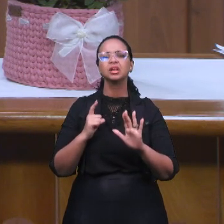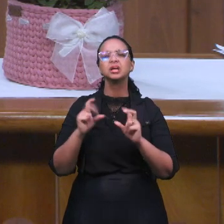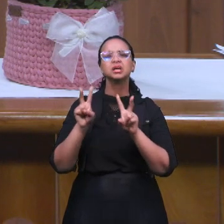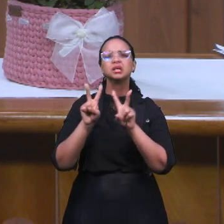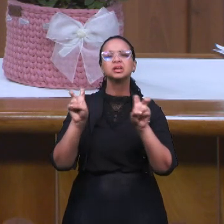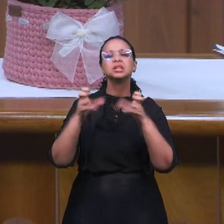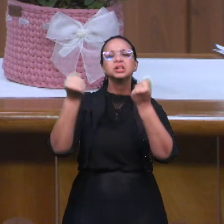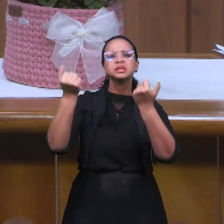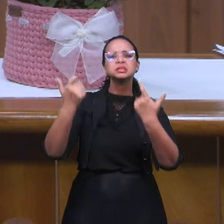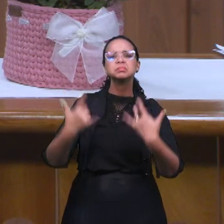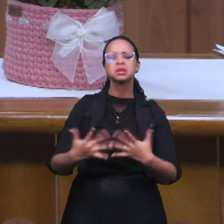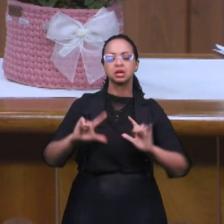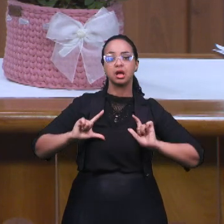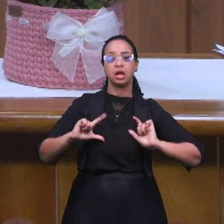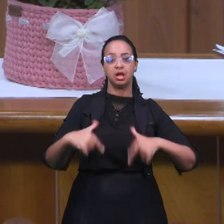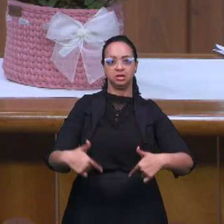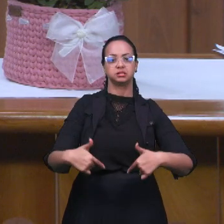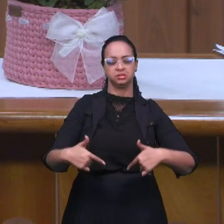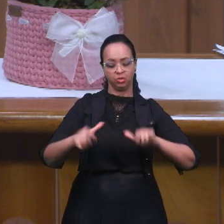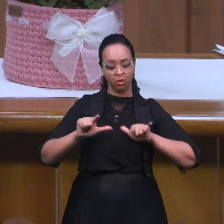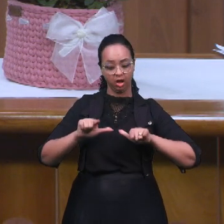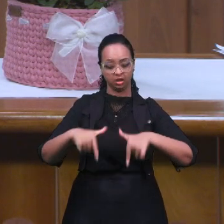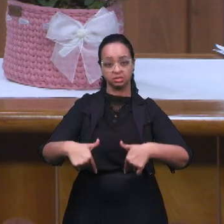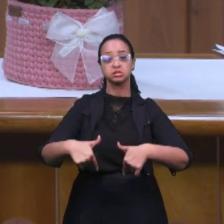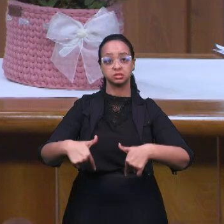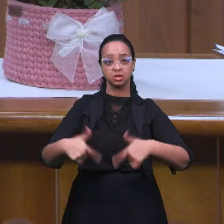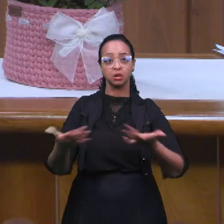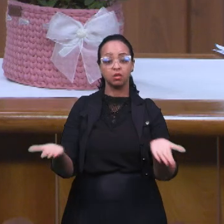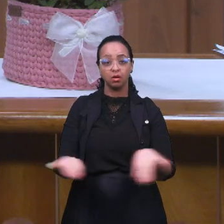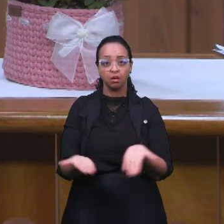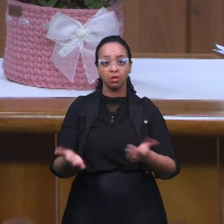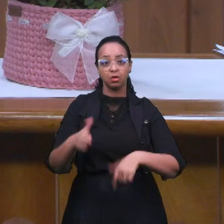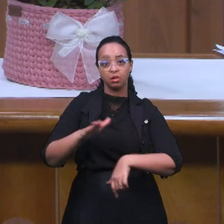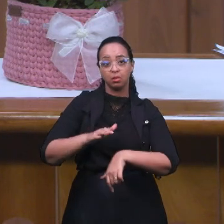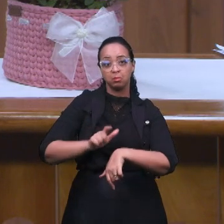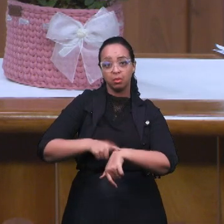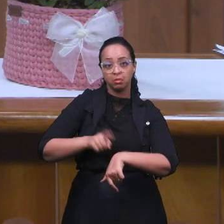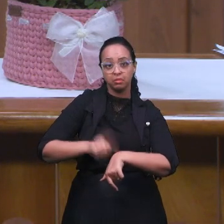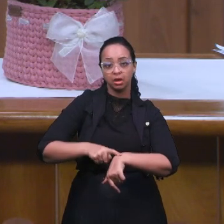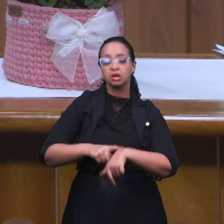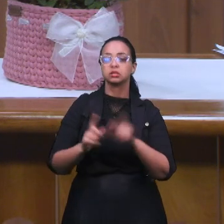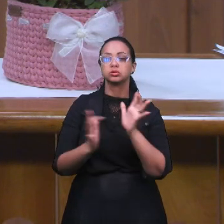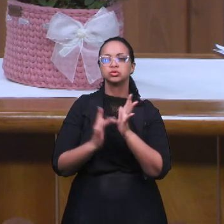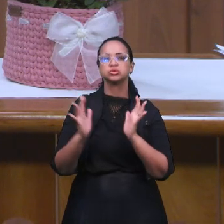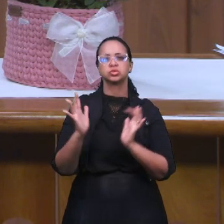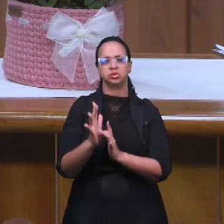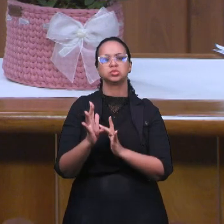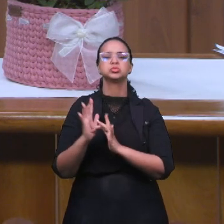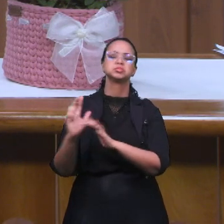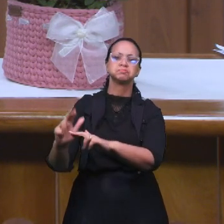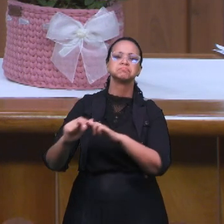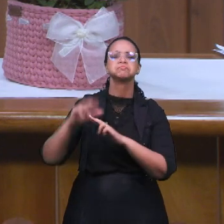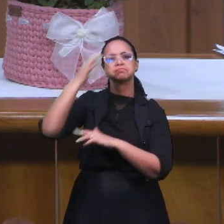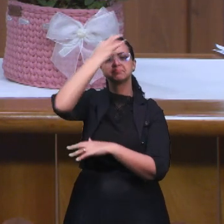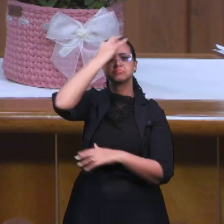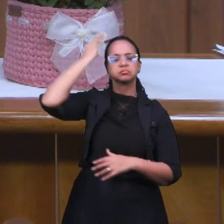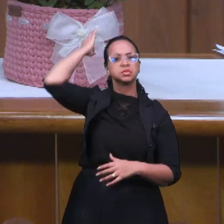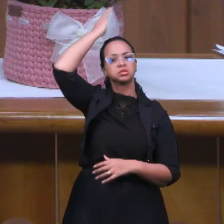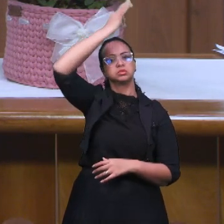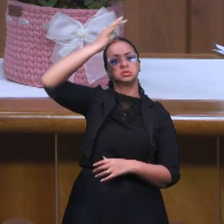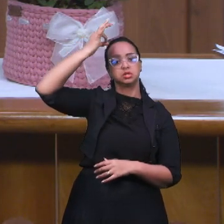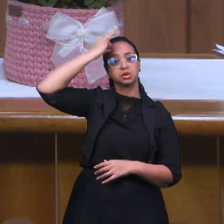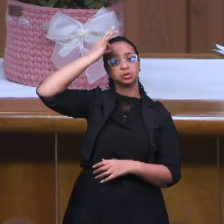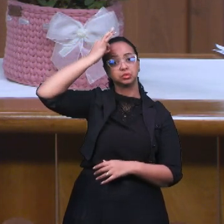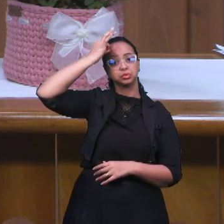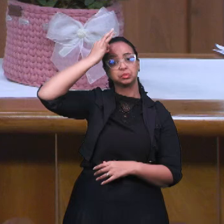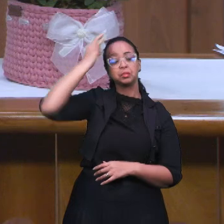da ação, a ação nesse momento de Jesus através do Espírito Santo. No